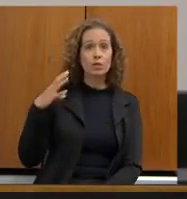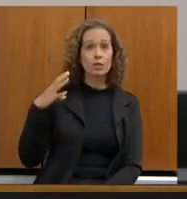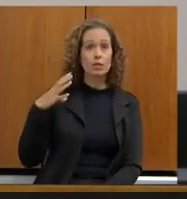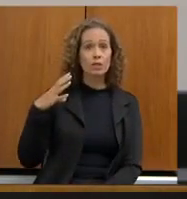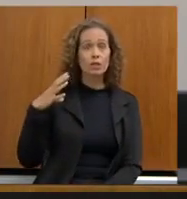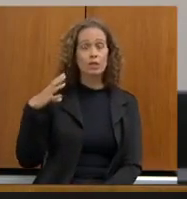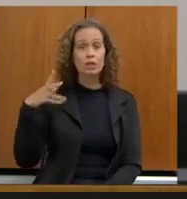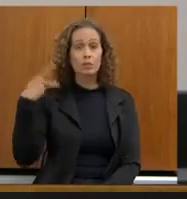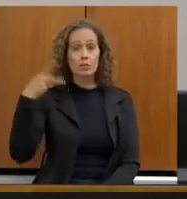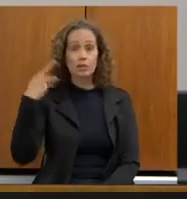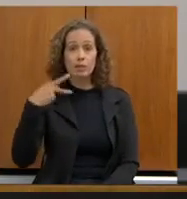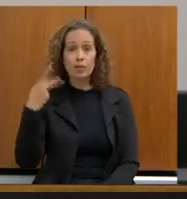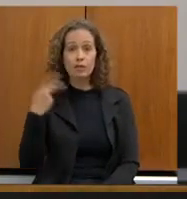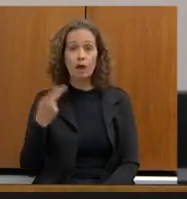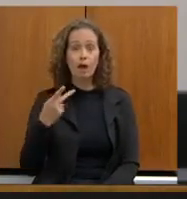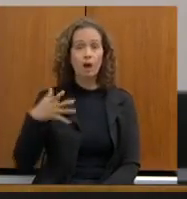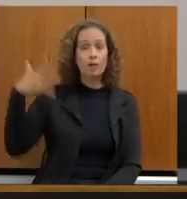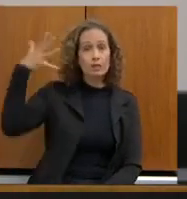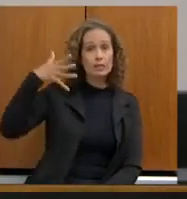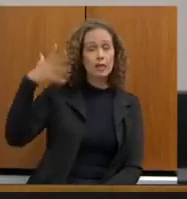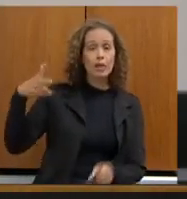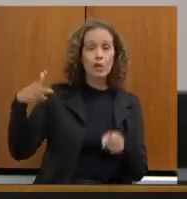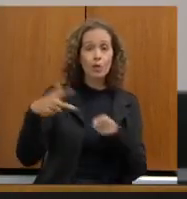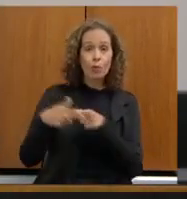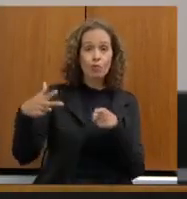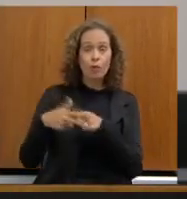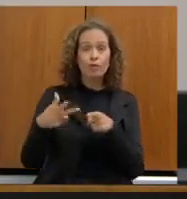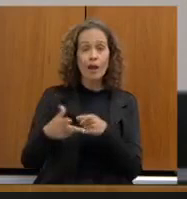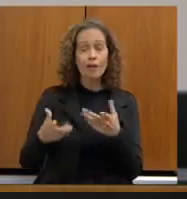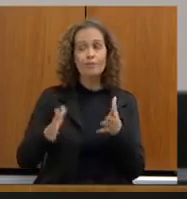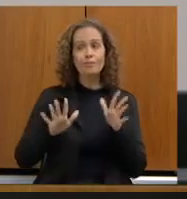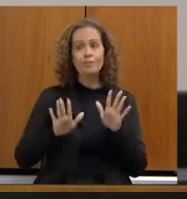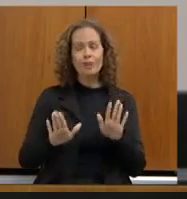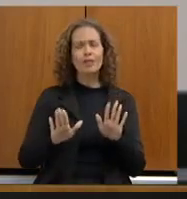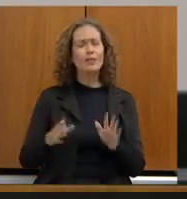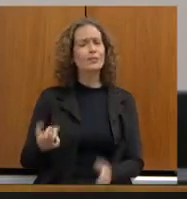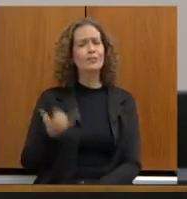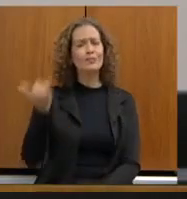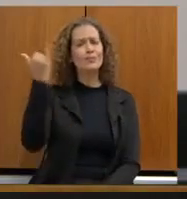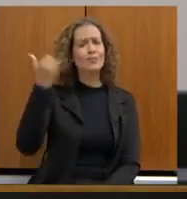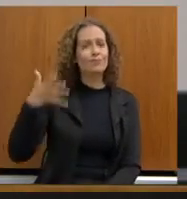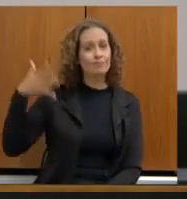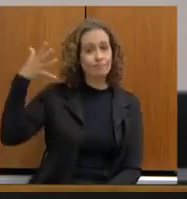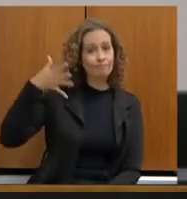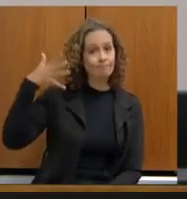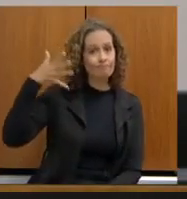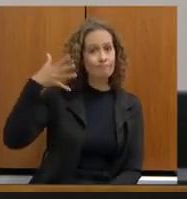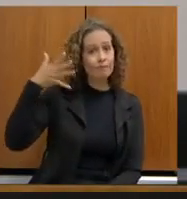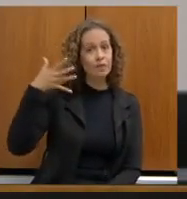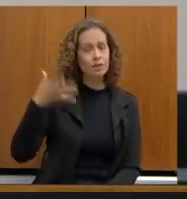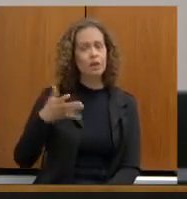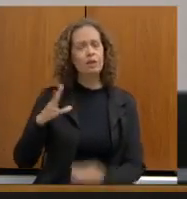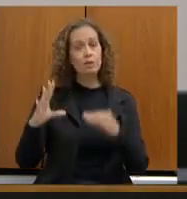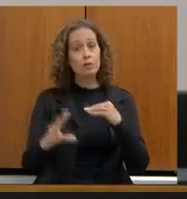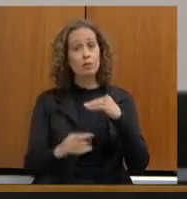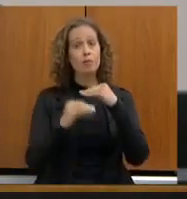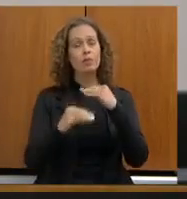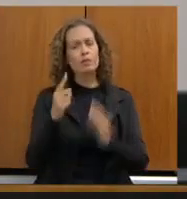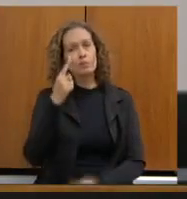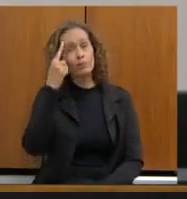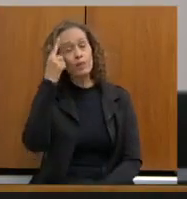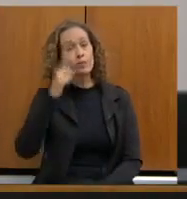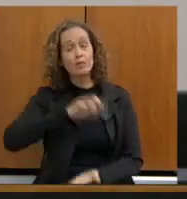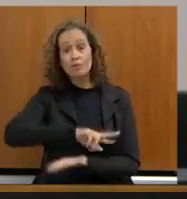em podem cortar a fala e muitas vezes necessária a fala do parlamentar porque ela ela complementa a